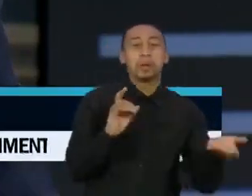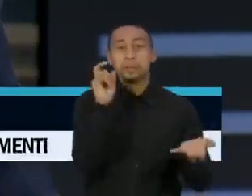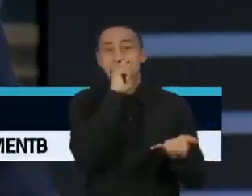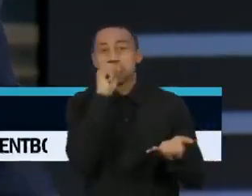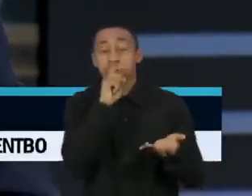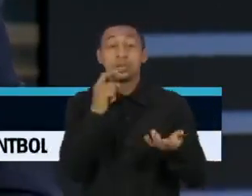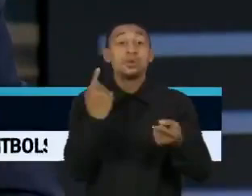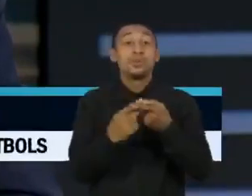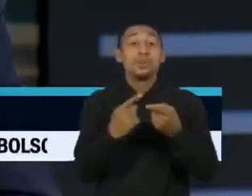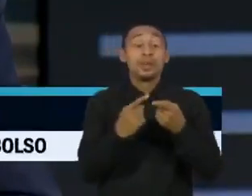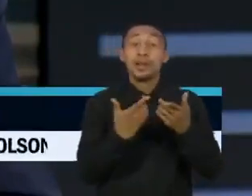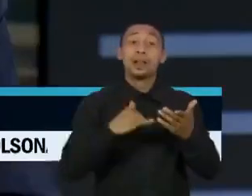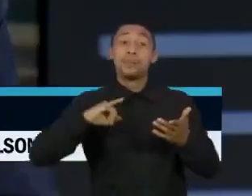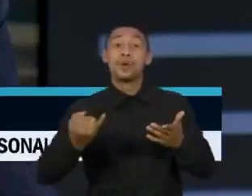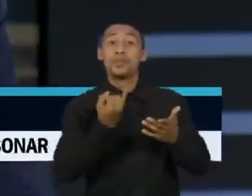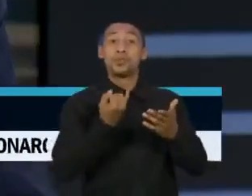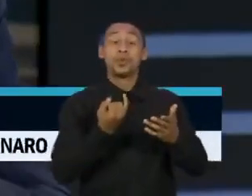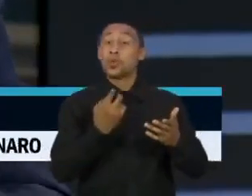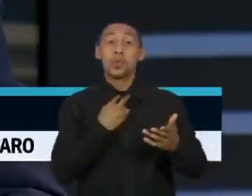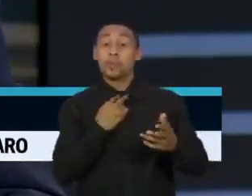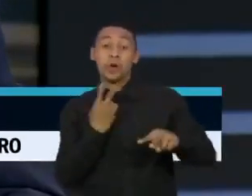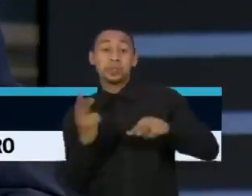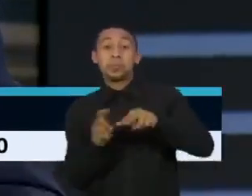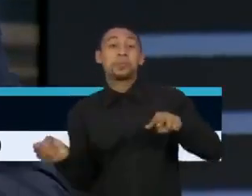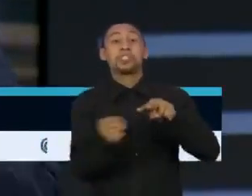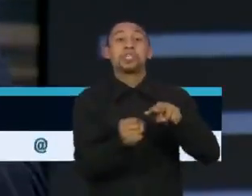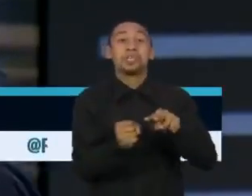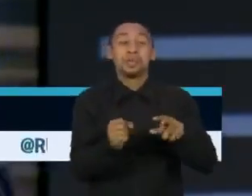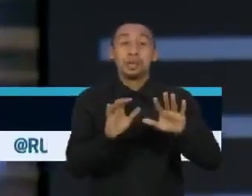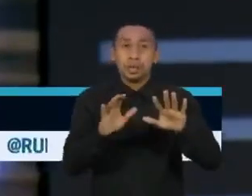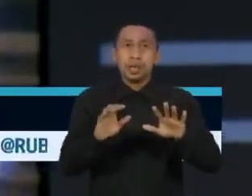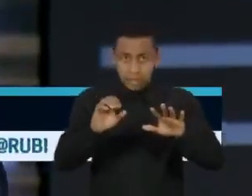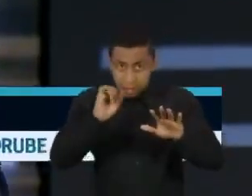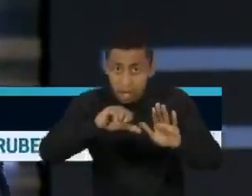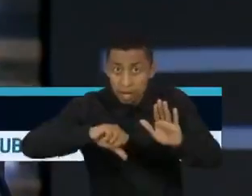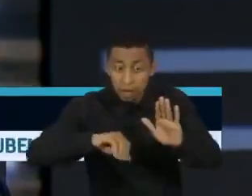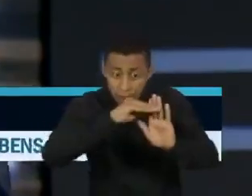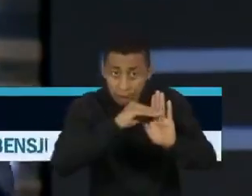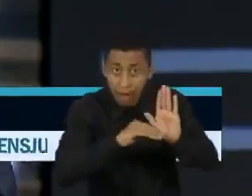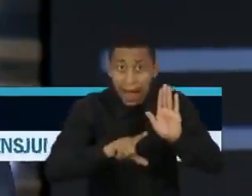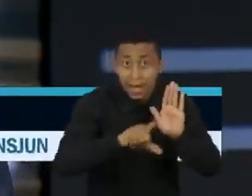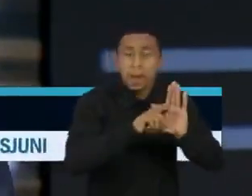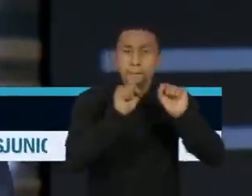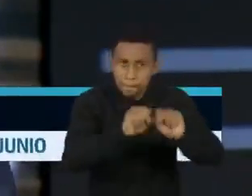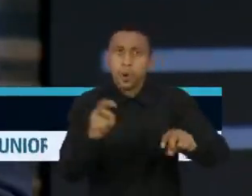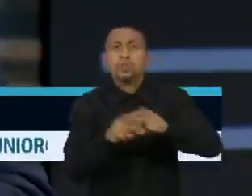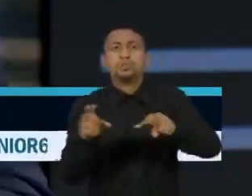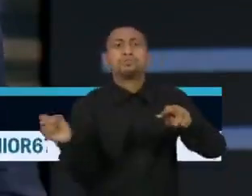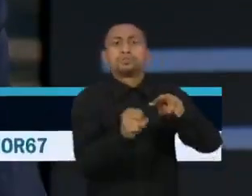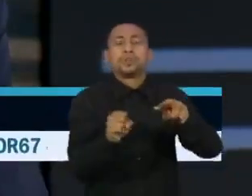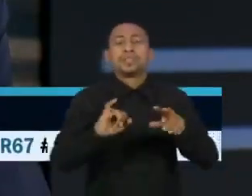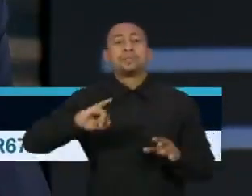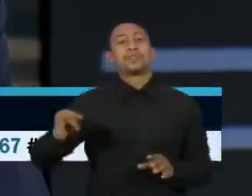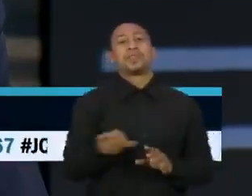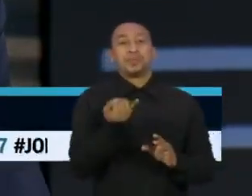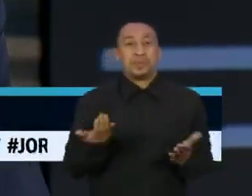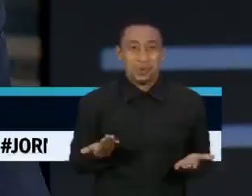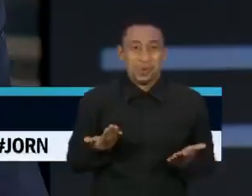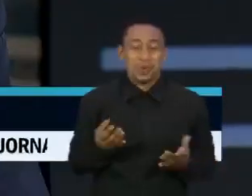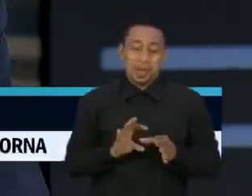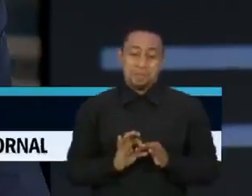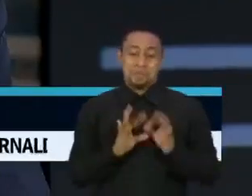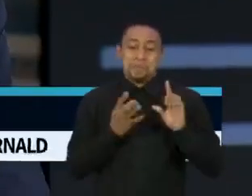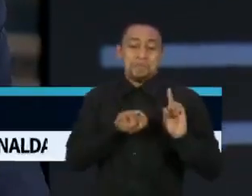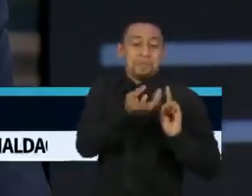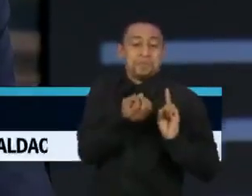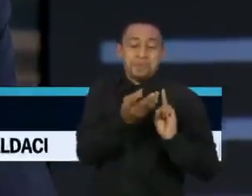as utilizar pode pegar é preso pela mentira tá com ciúme e o Fausto mas aí ele levou uma carta na manga que era um abraço cortes vergonha